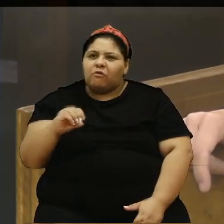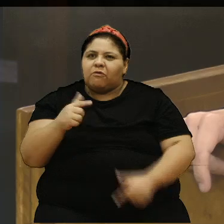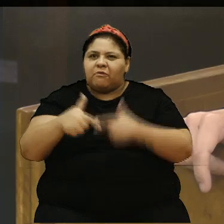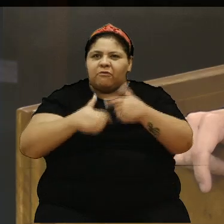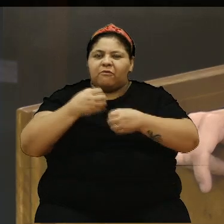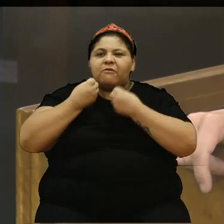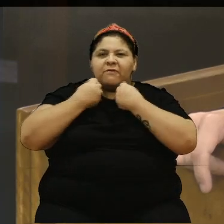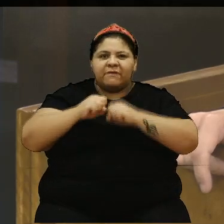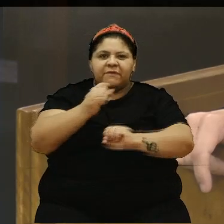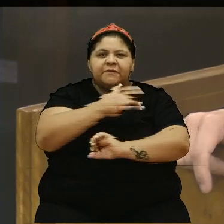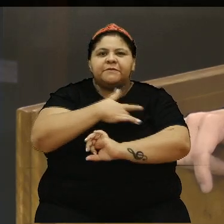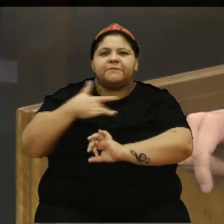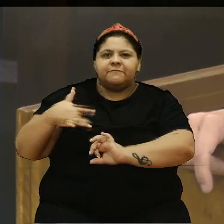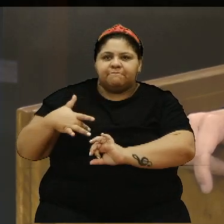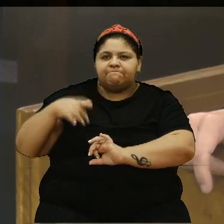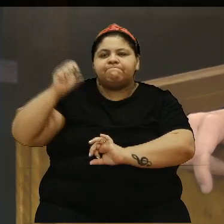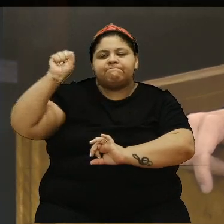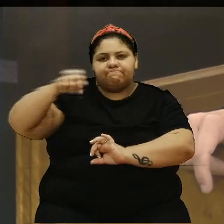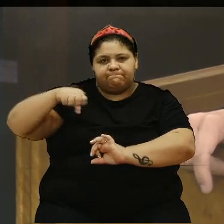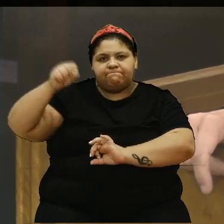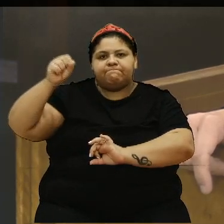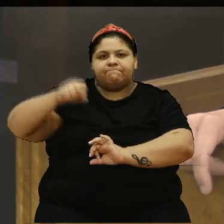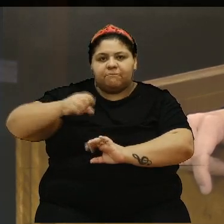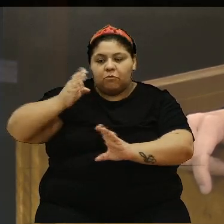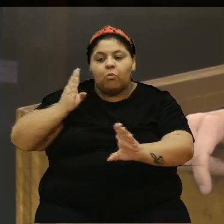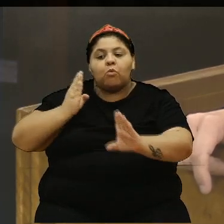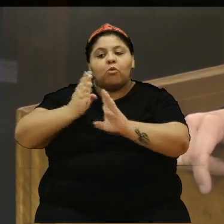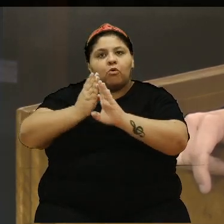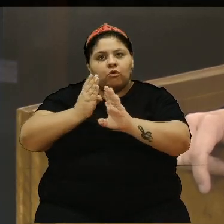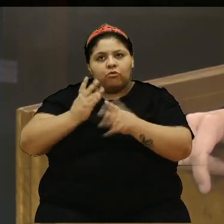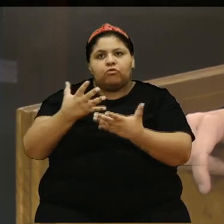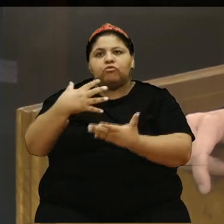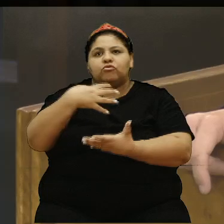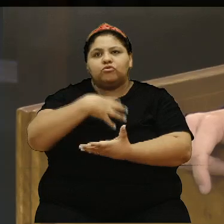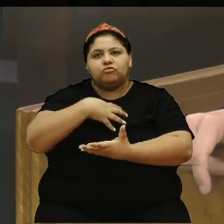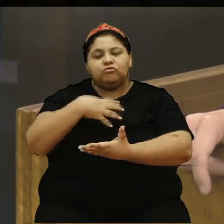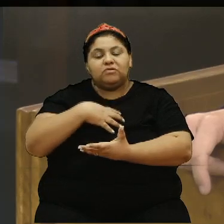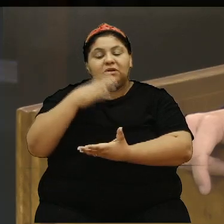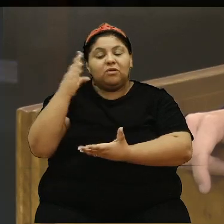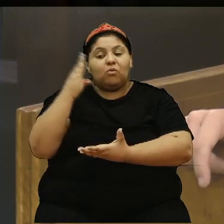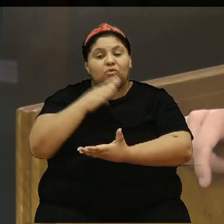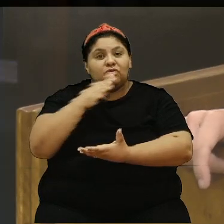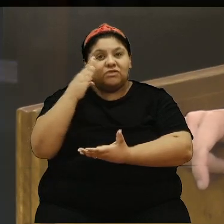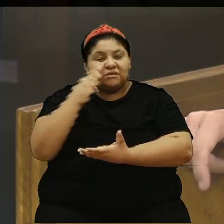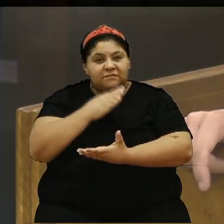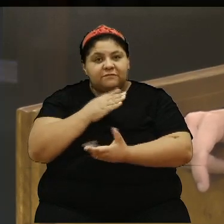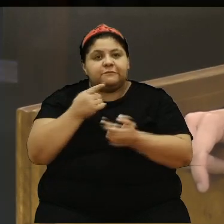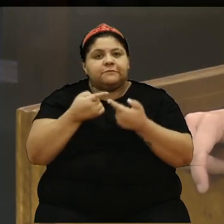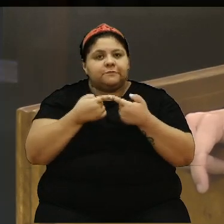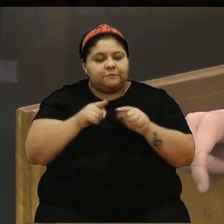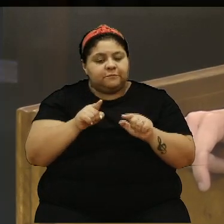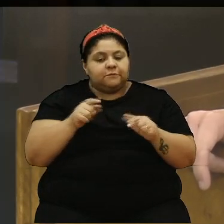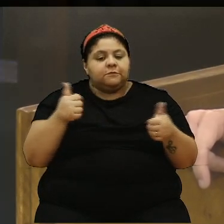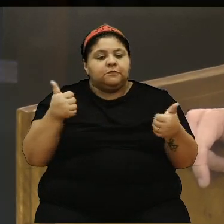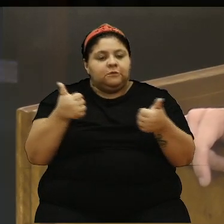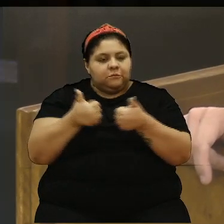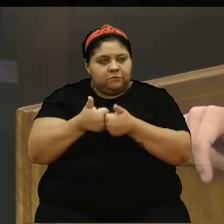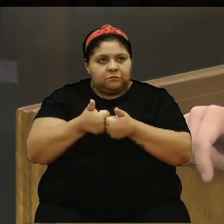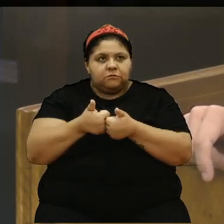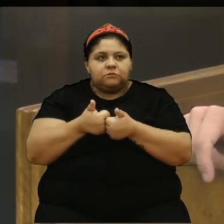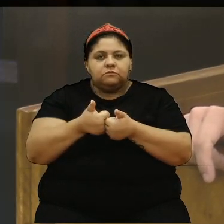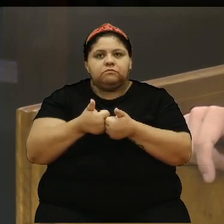da Saúde, e sim, acharmos uma fórmula urgente, né? Mas em parceria, em